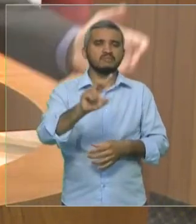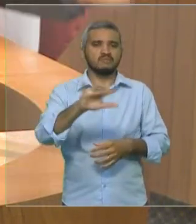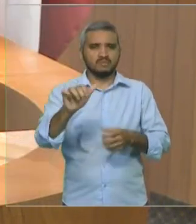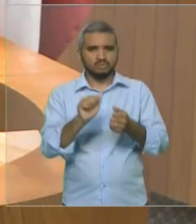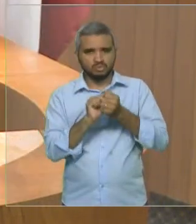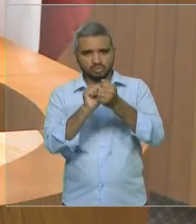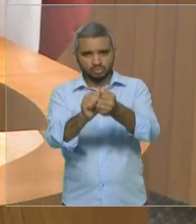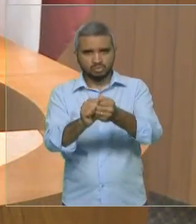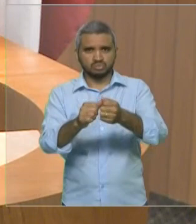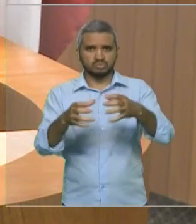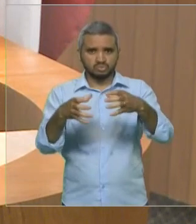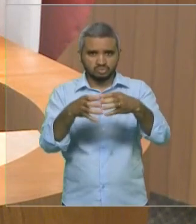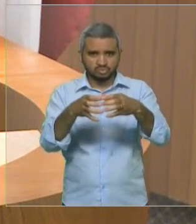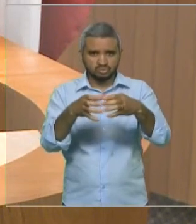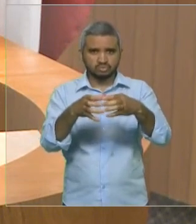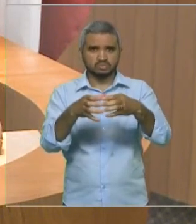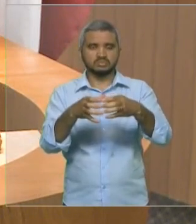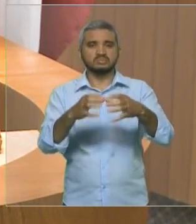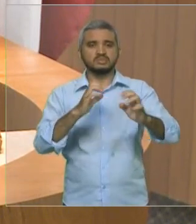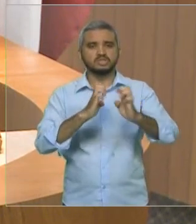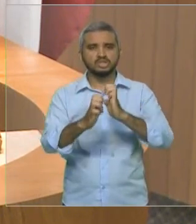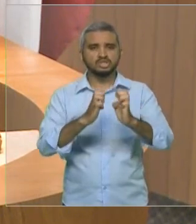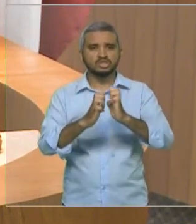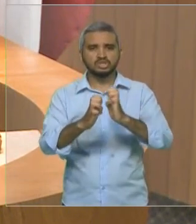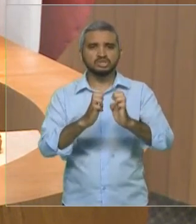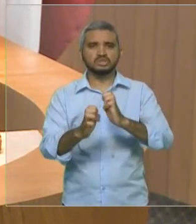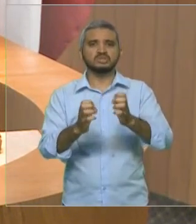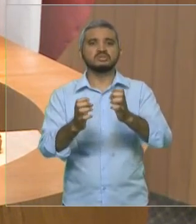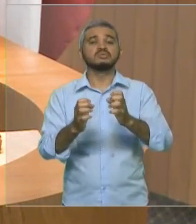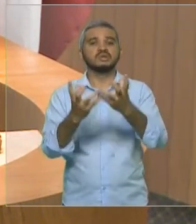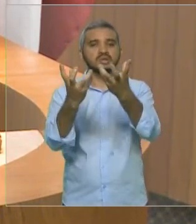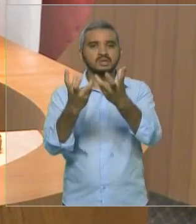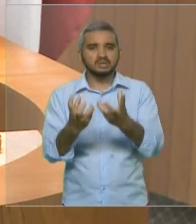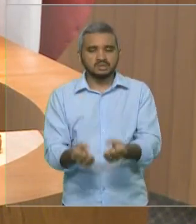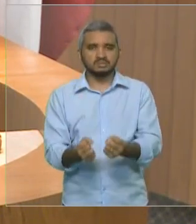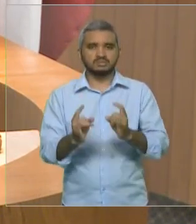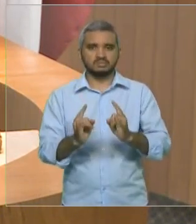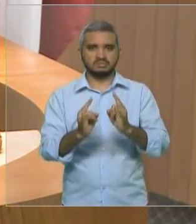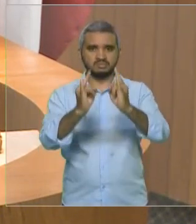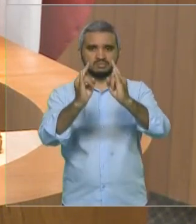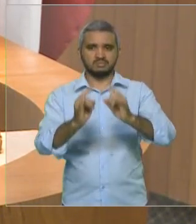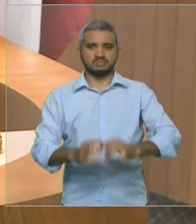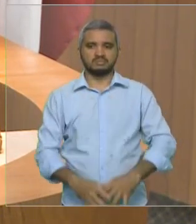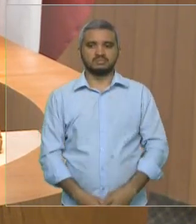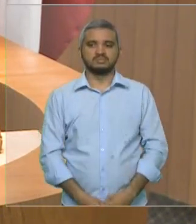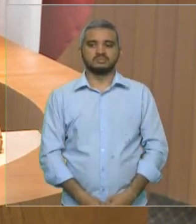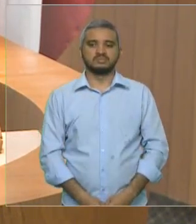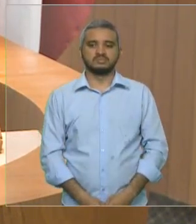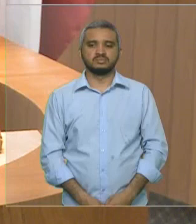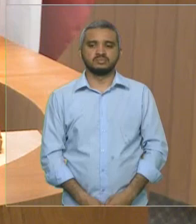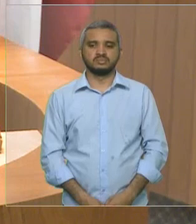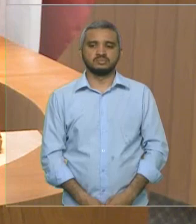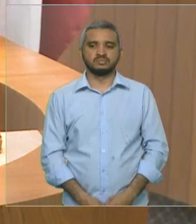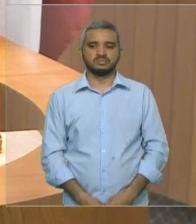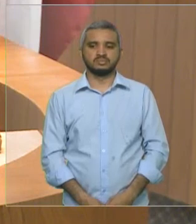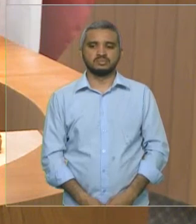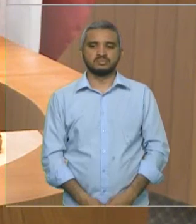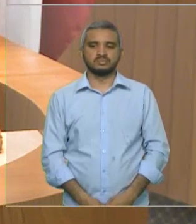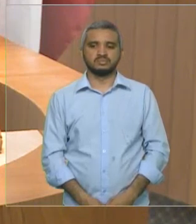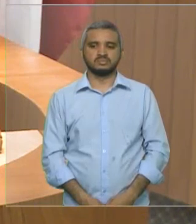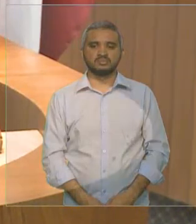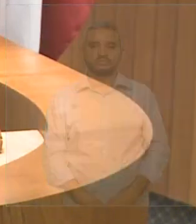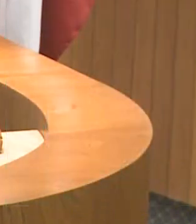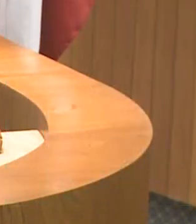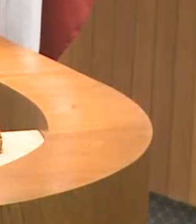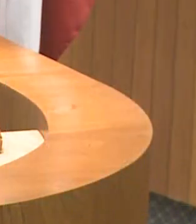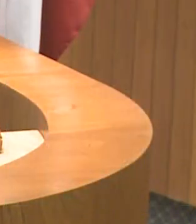presidente. Estarão lá em Estreito recebendo este prédio. Passo seguinte, será equipado e dentro